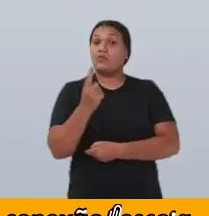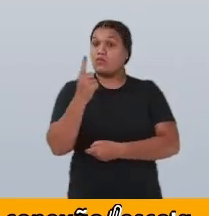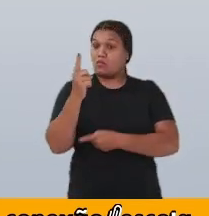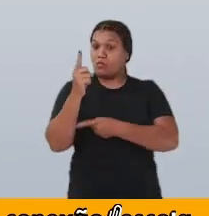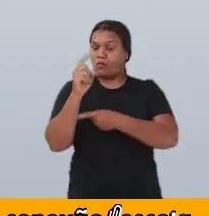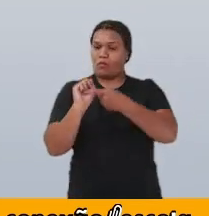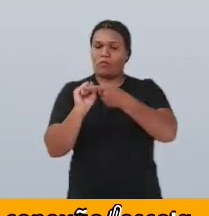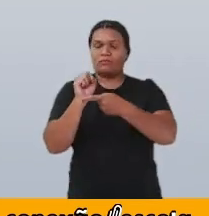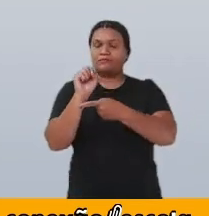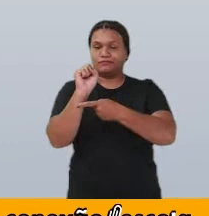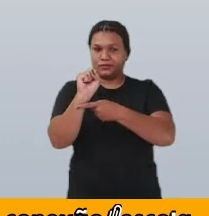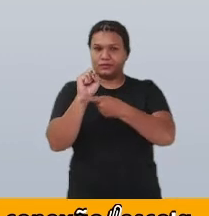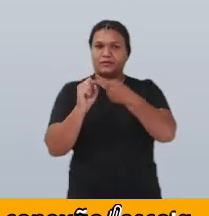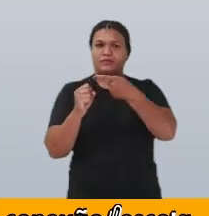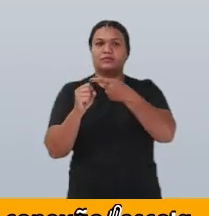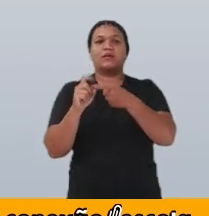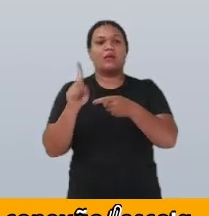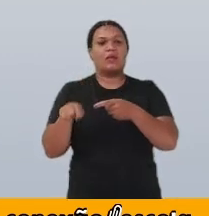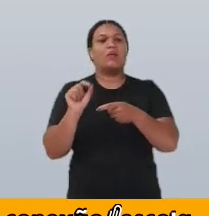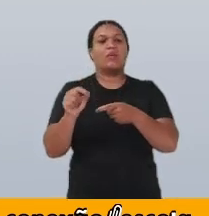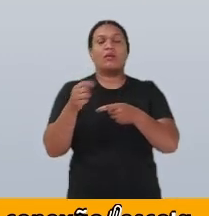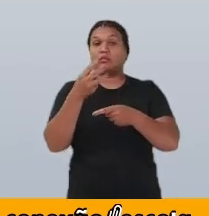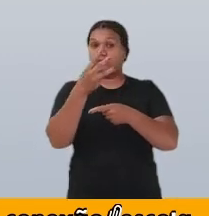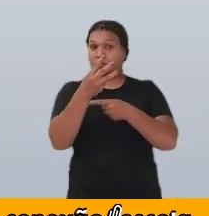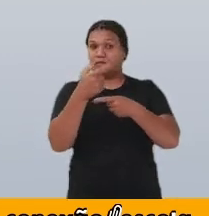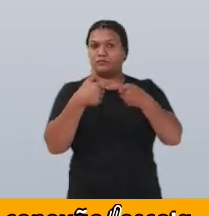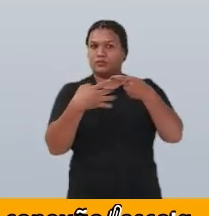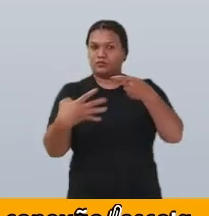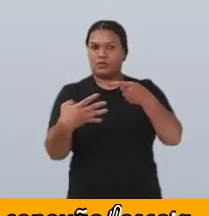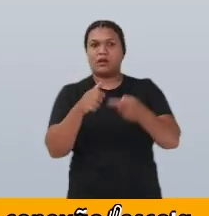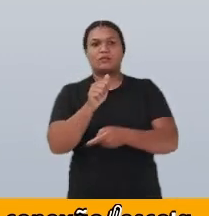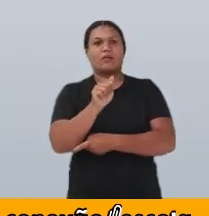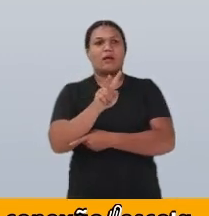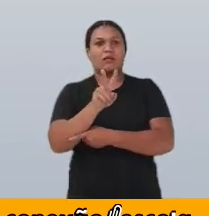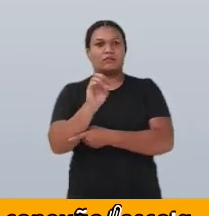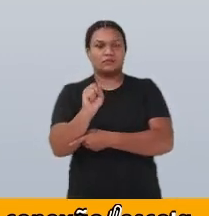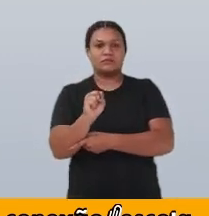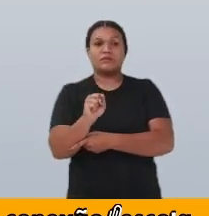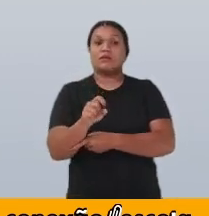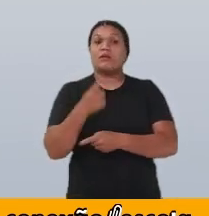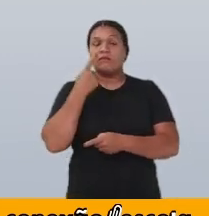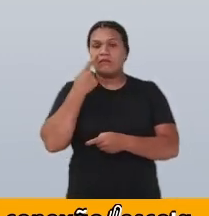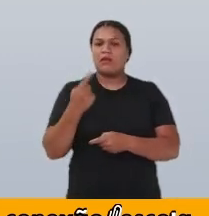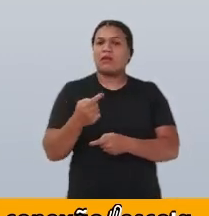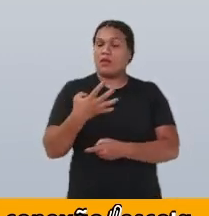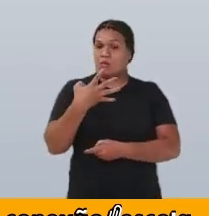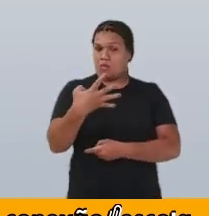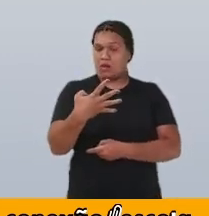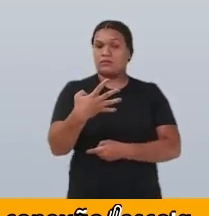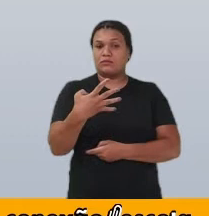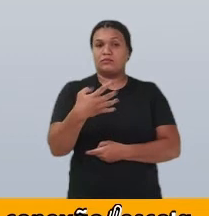a 3/24. Efetuando 4/24 mais